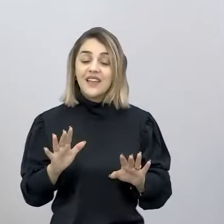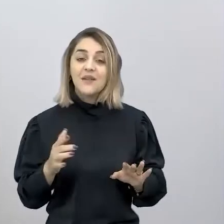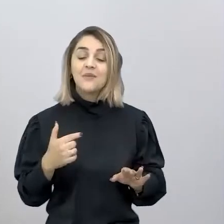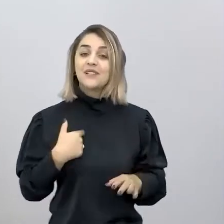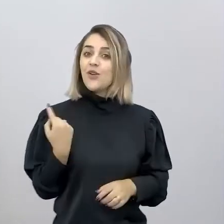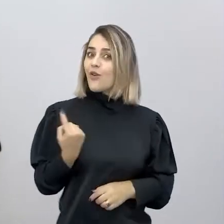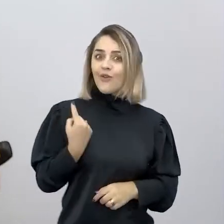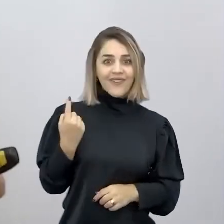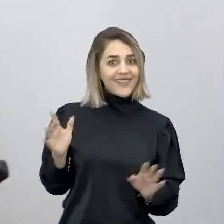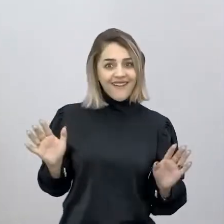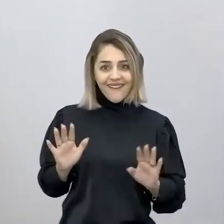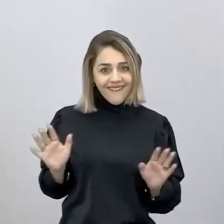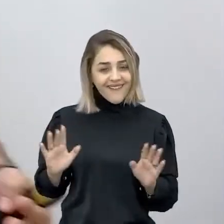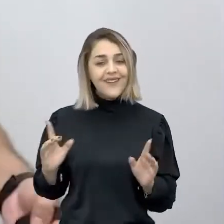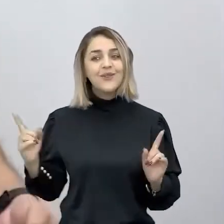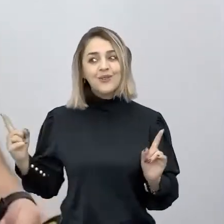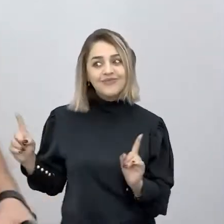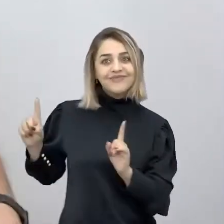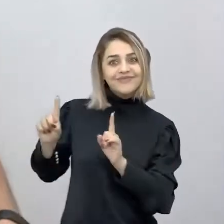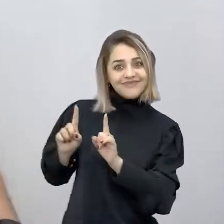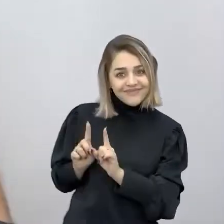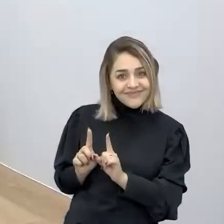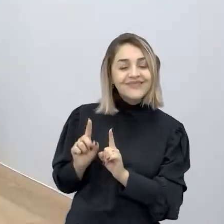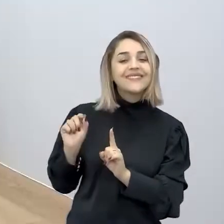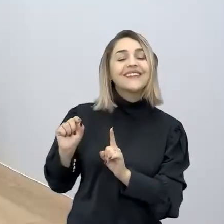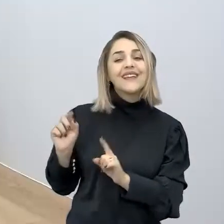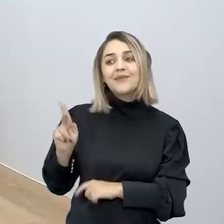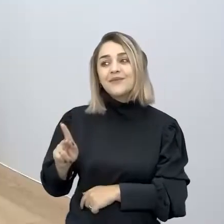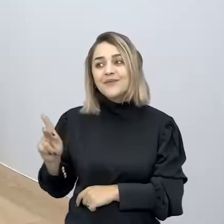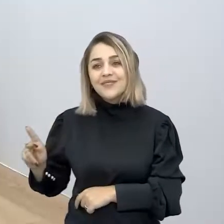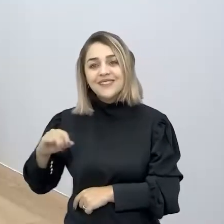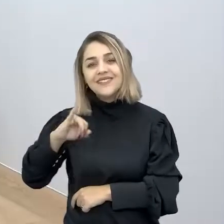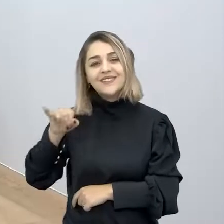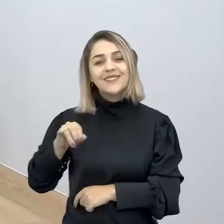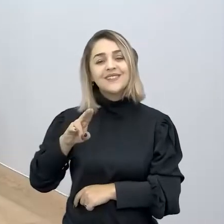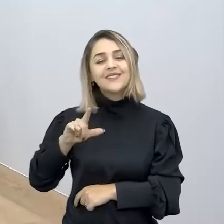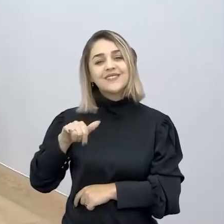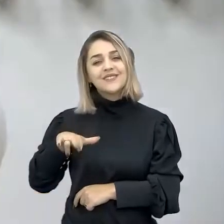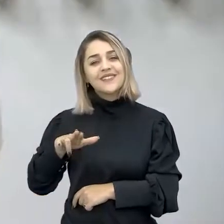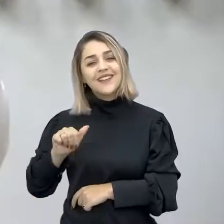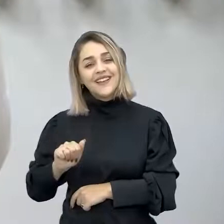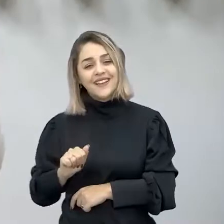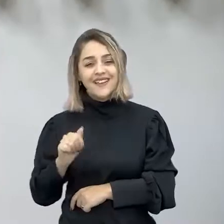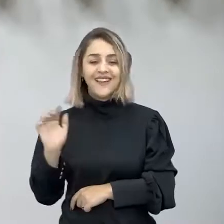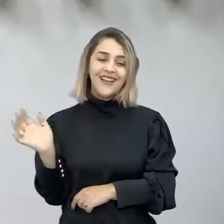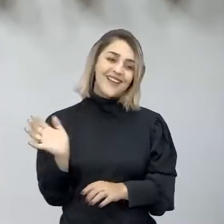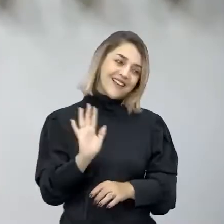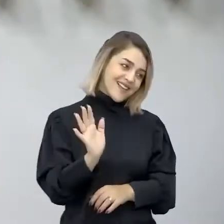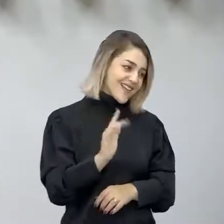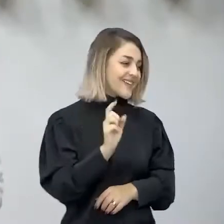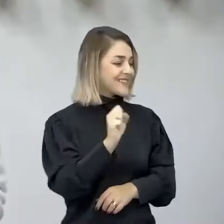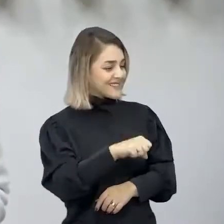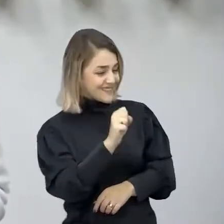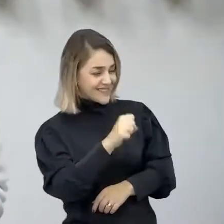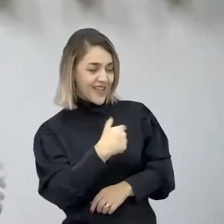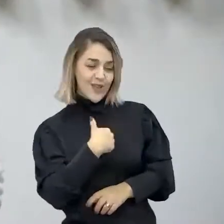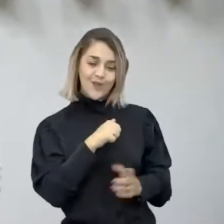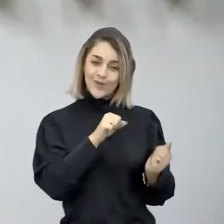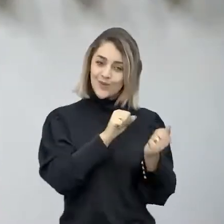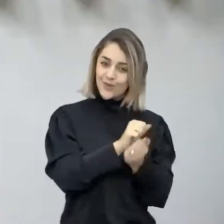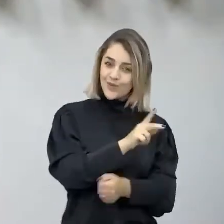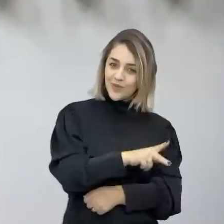Estou acompanhado dela, que faz parte desse componente junto comigo, a professora Juliana. Isso aí, gente. Estou aqui, ó, junto com o professor